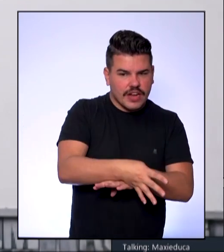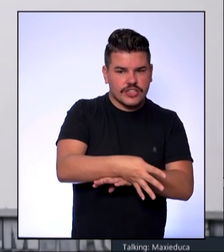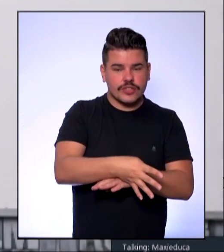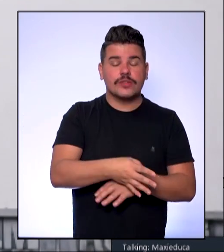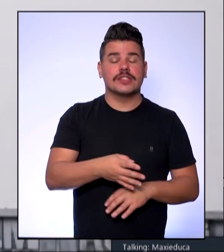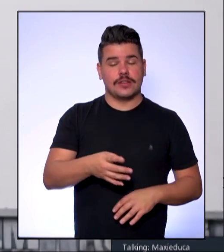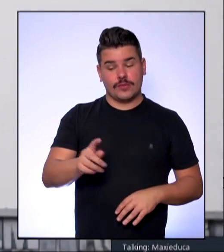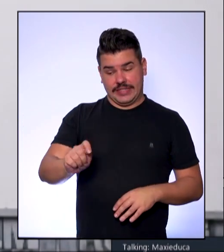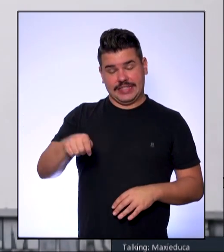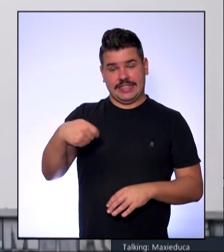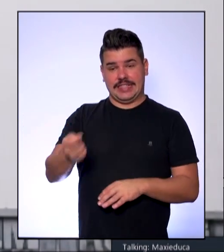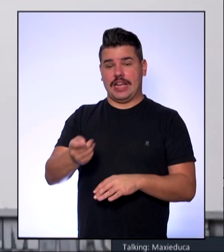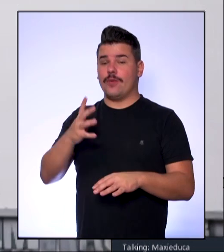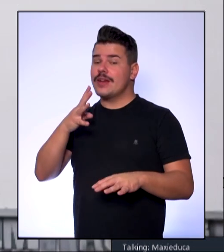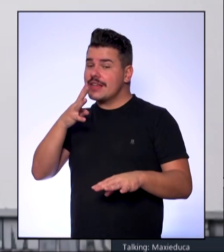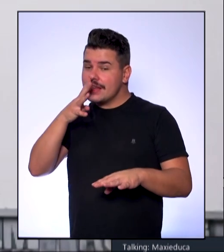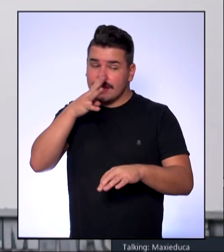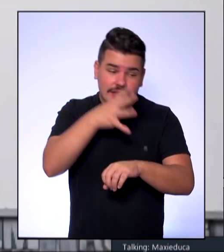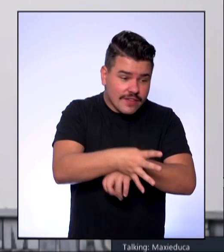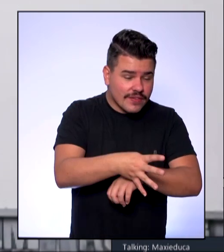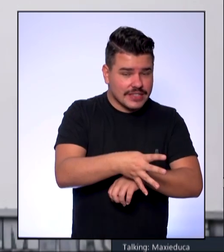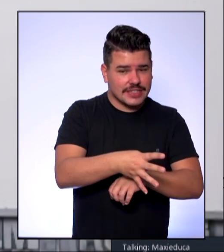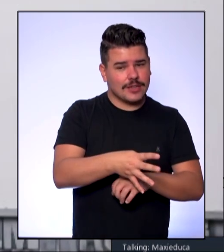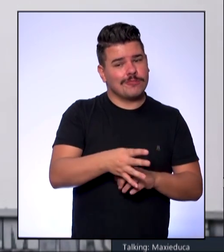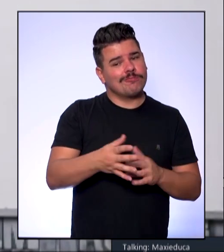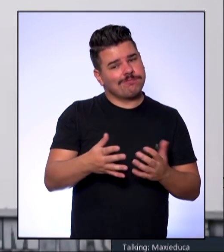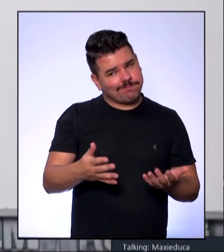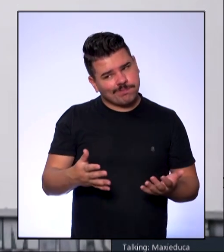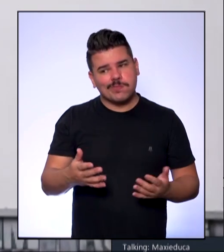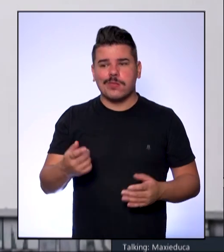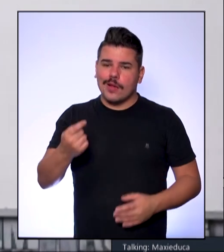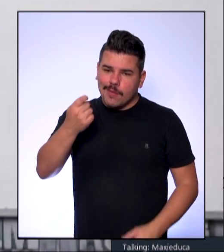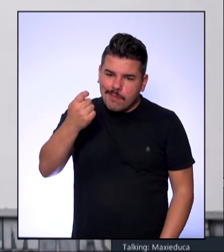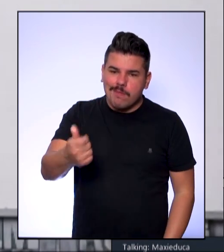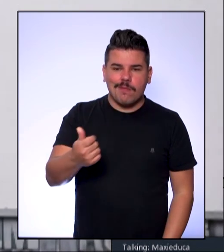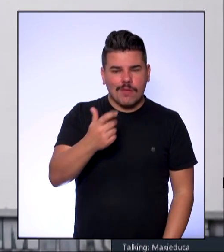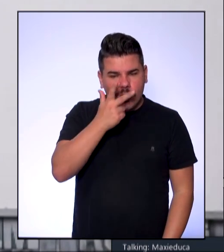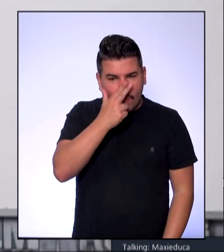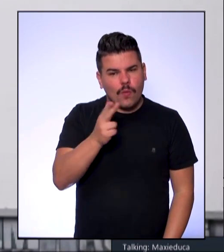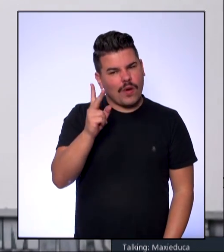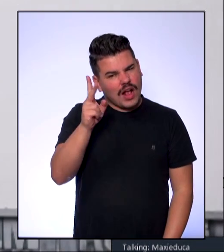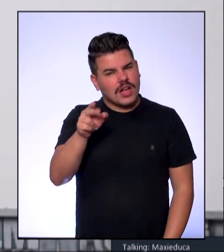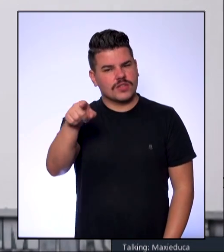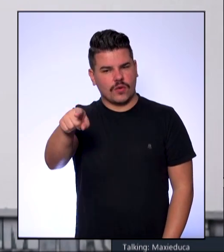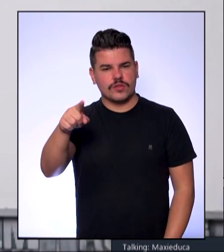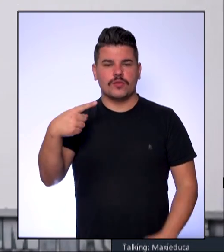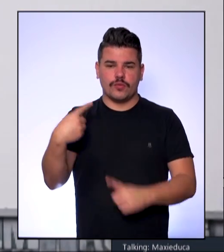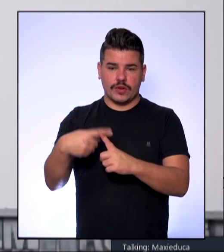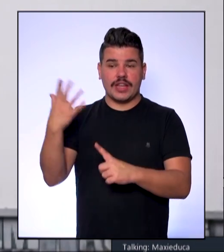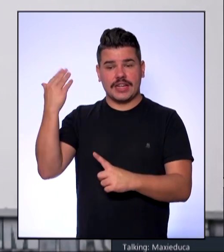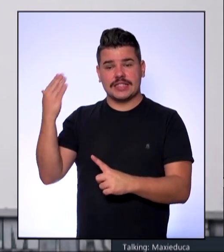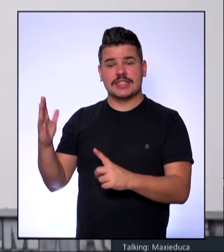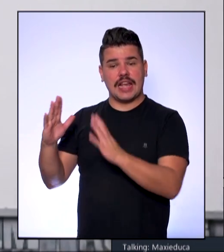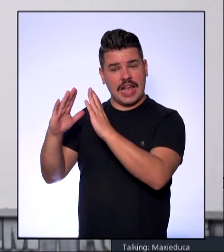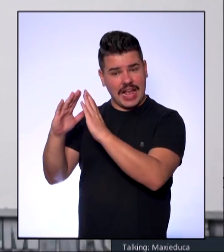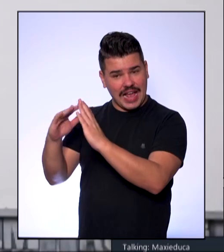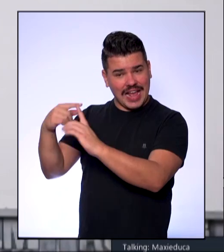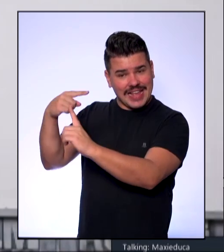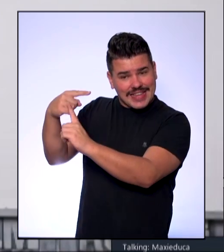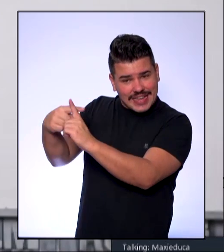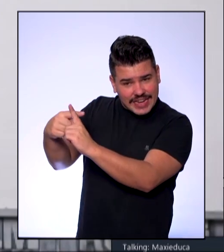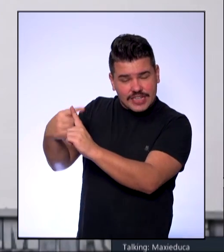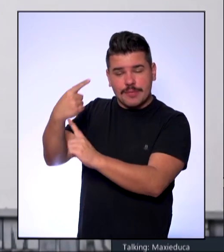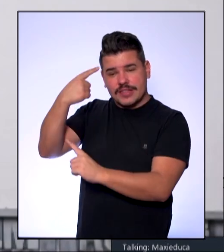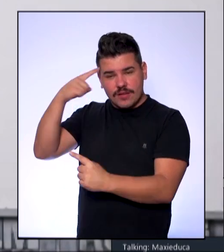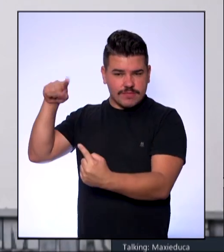de invasão, por mais que tenha sido algo muito parecido. Cria-se, porque há o apoio da igreja, aquela ideia de uma